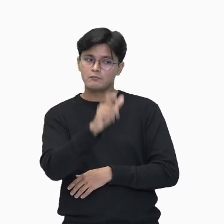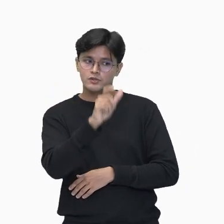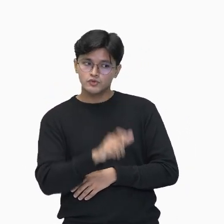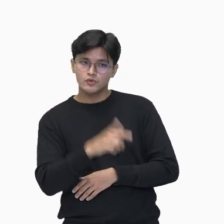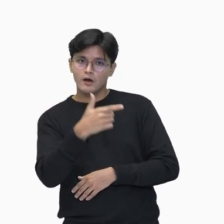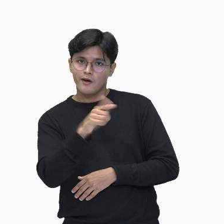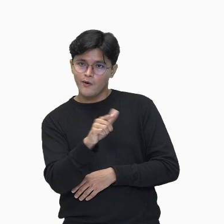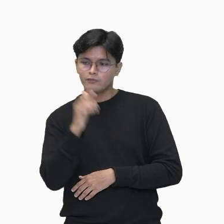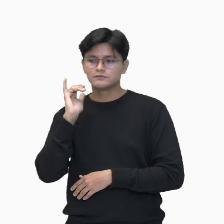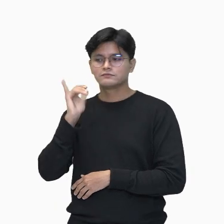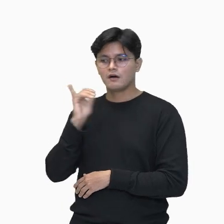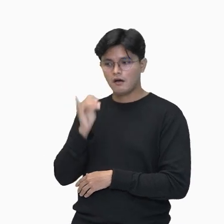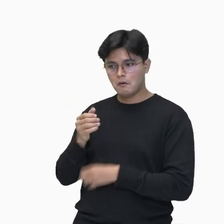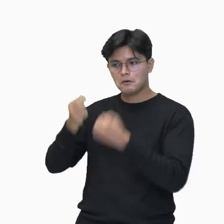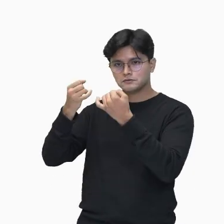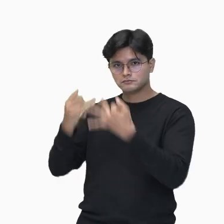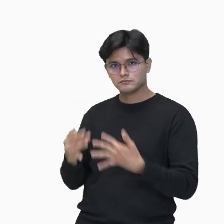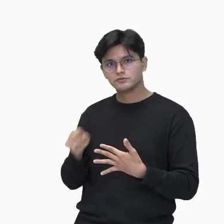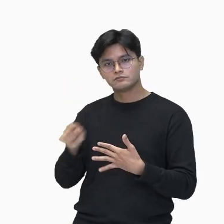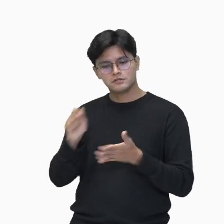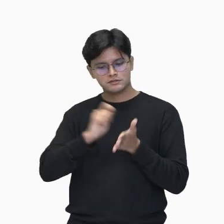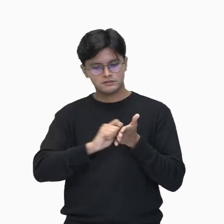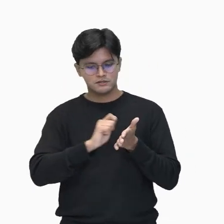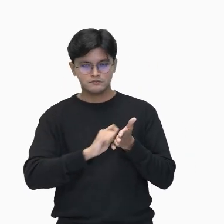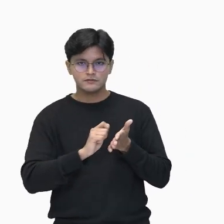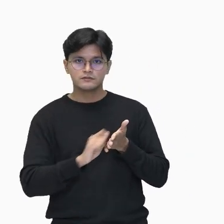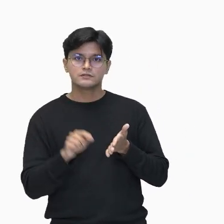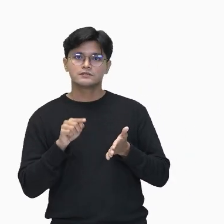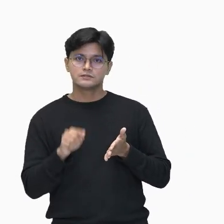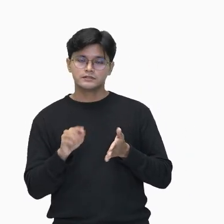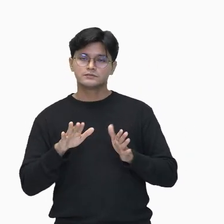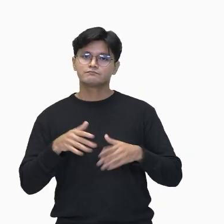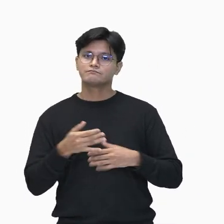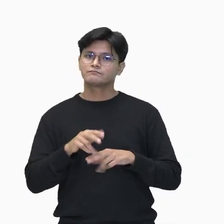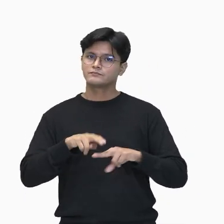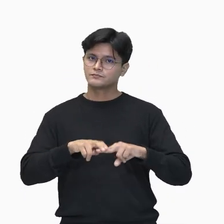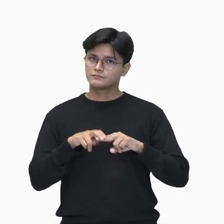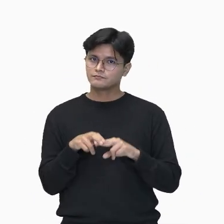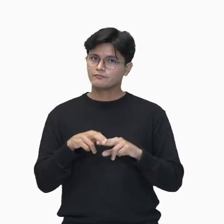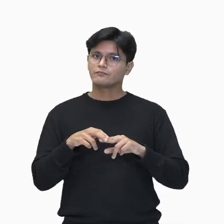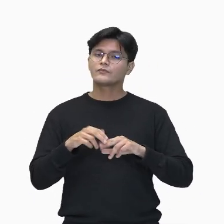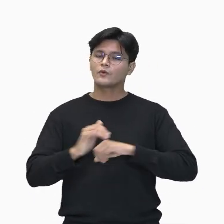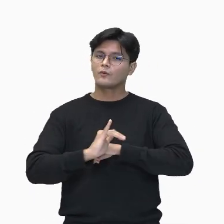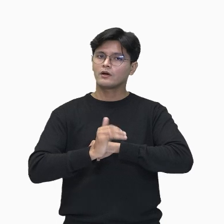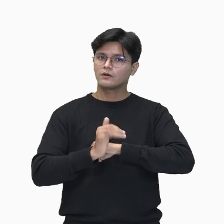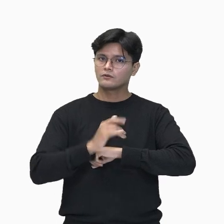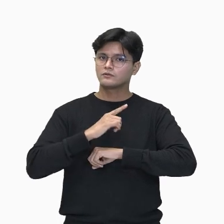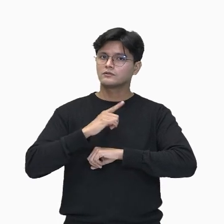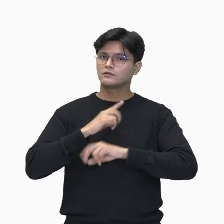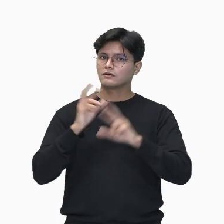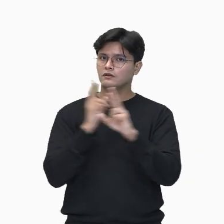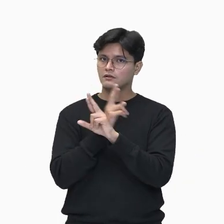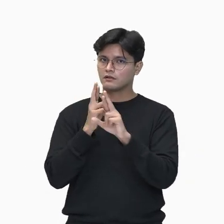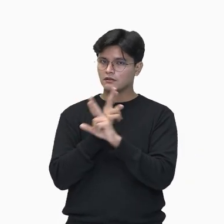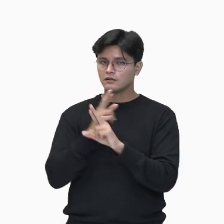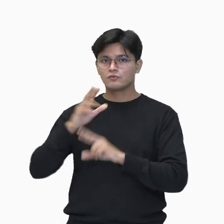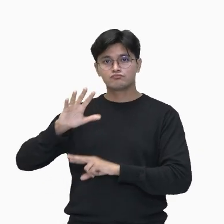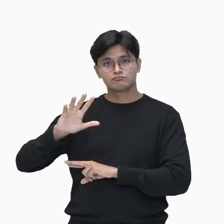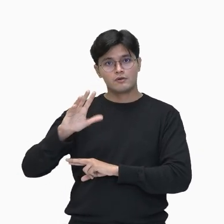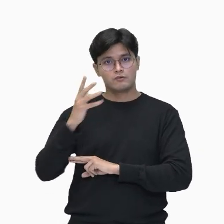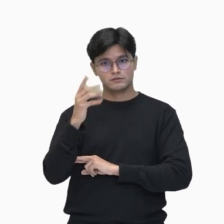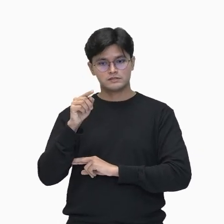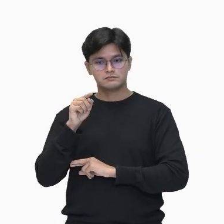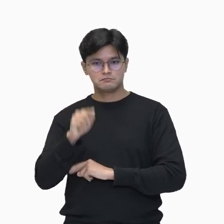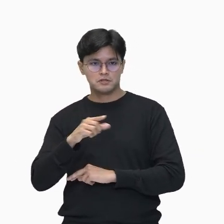carta que ele a crônica que ele escreve tem tudo a ver com acontecimento do rei no naquele momento